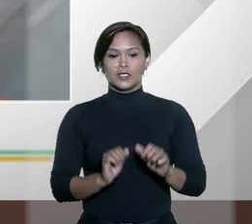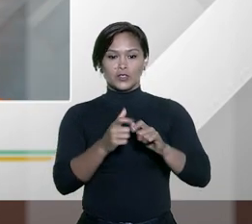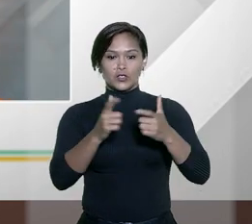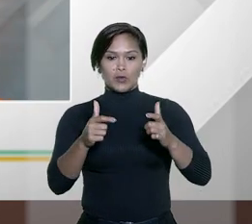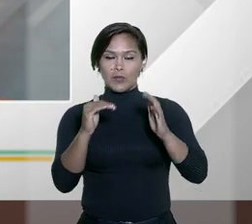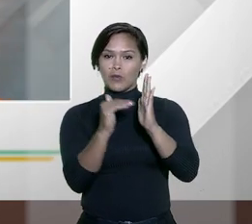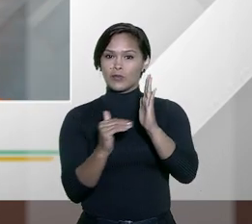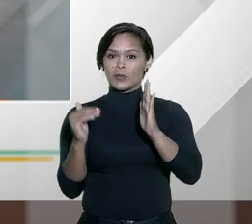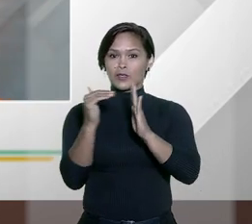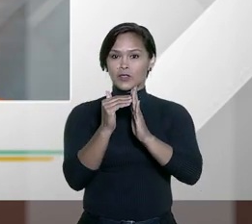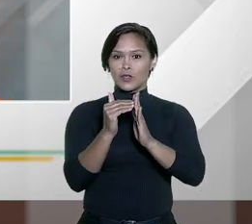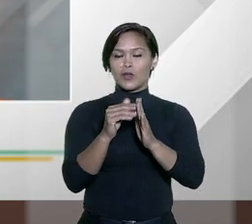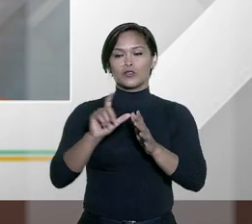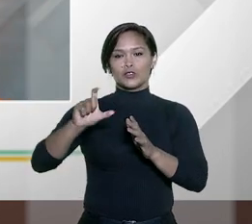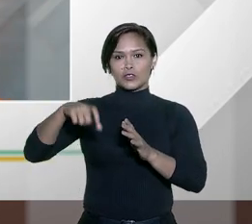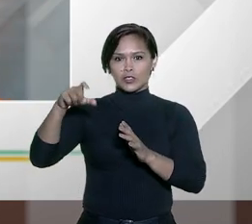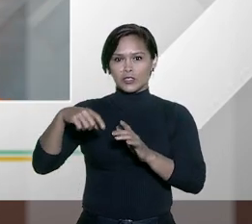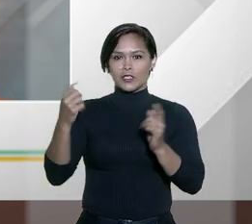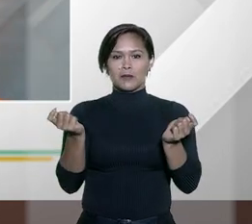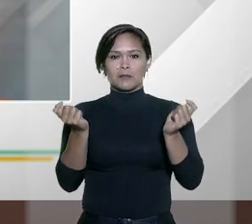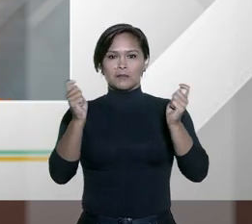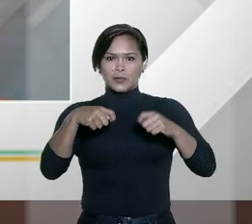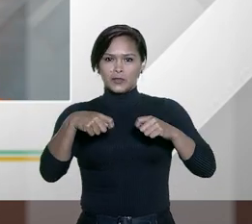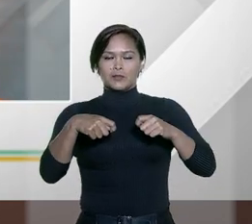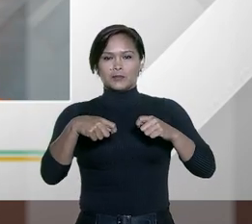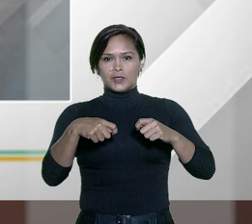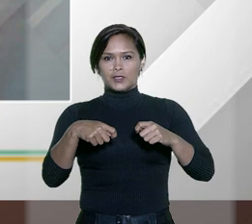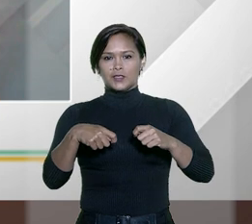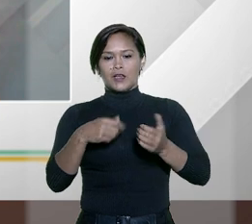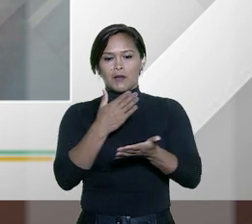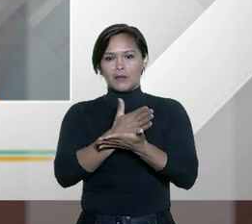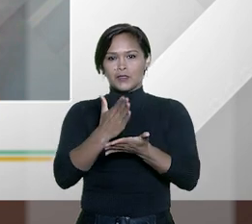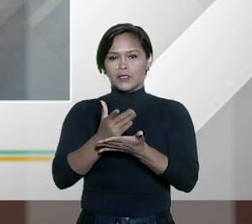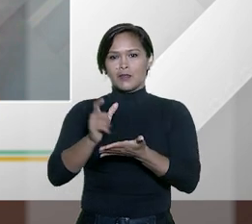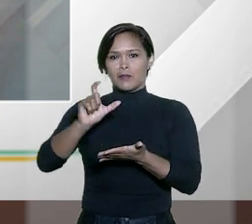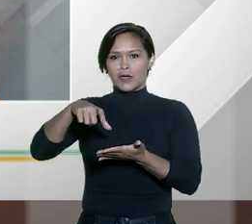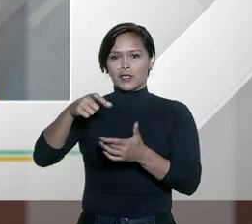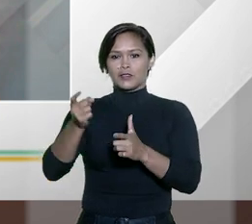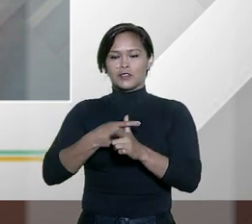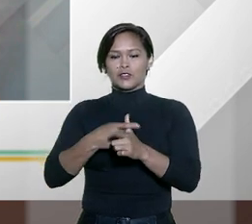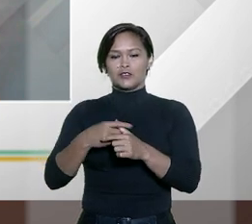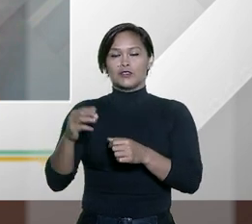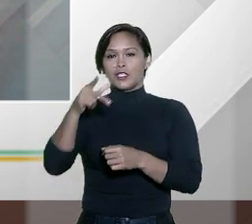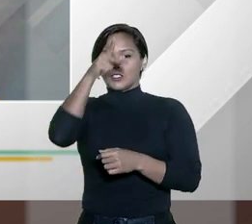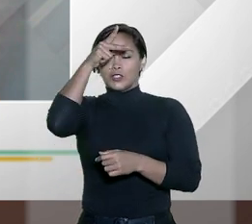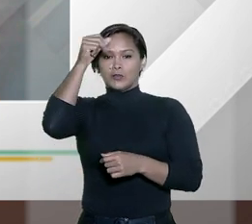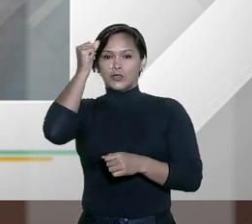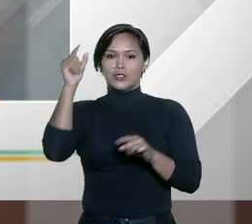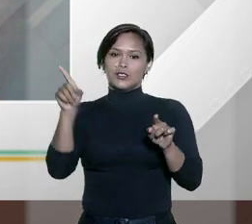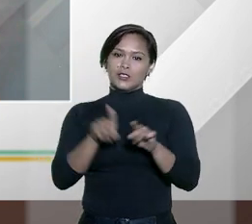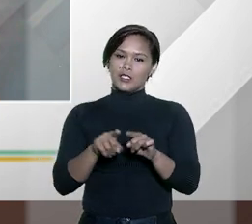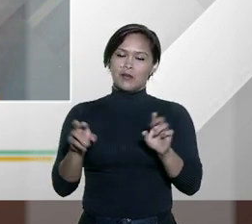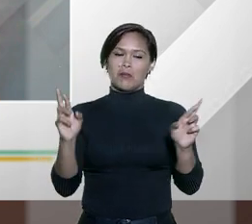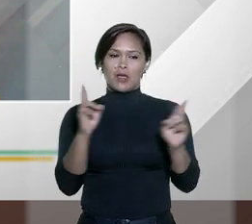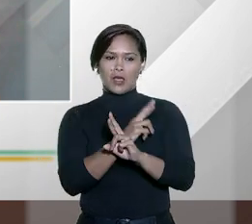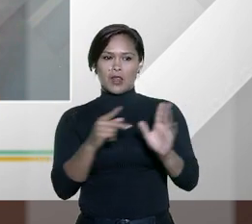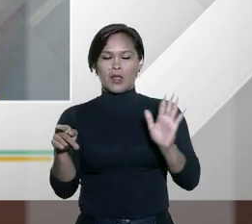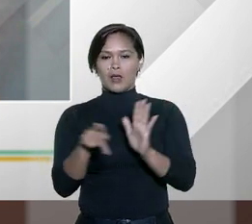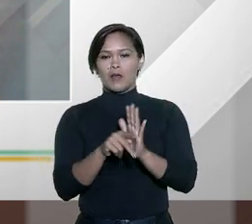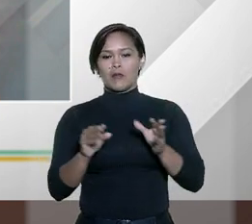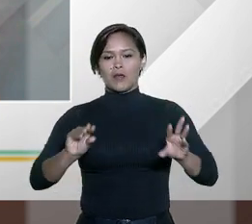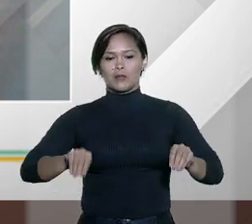aumento do alcance da cessão de créditos e a possibilidade do parcelamento das dívidas de municípios em relação às